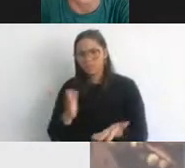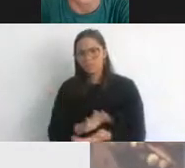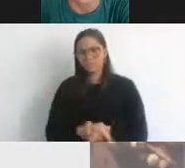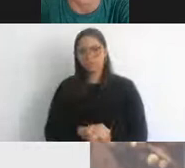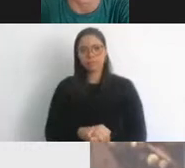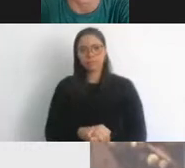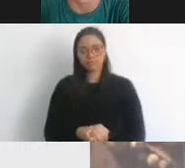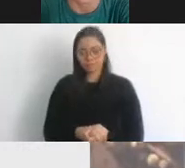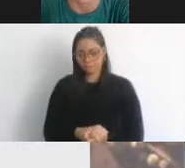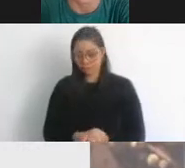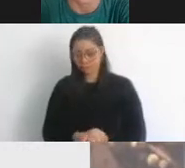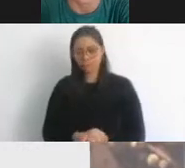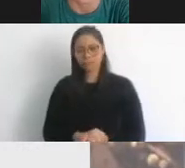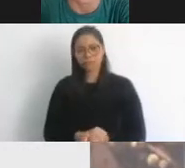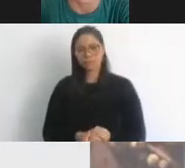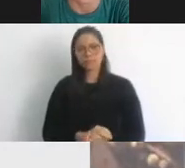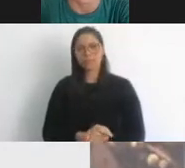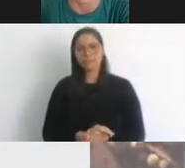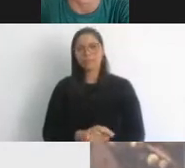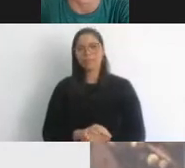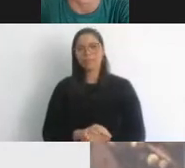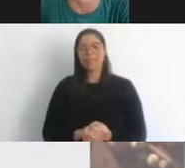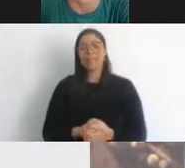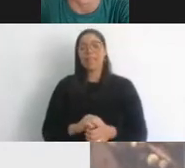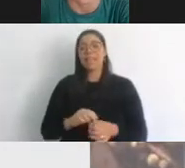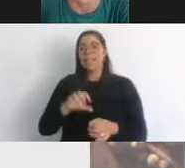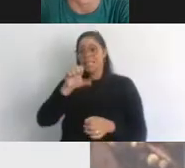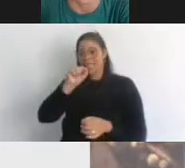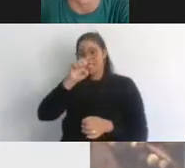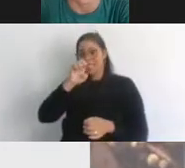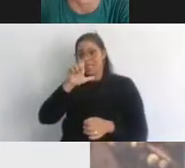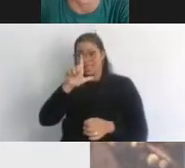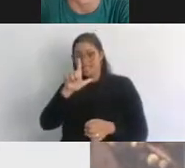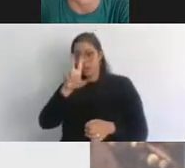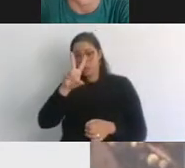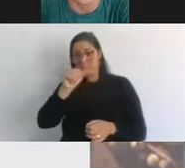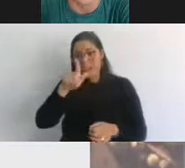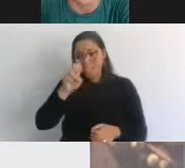E aí é isso é isso é selvagem é ruim